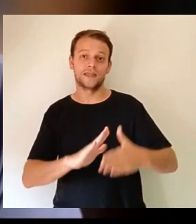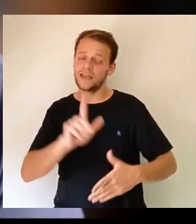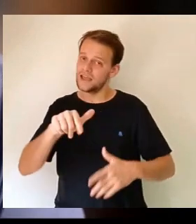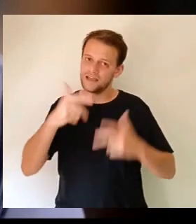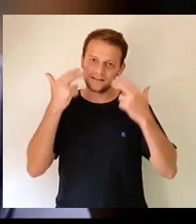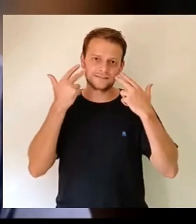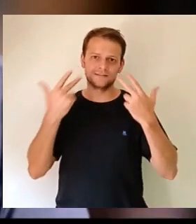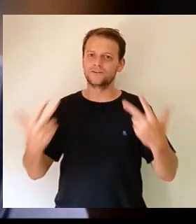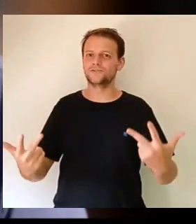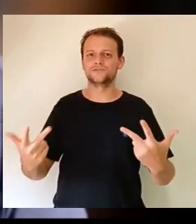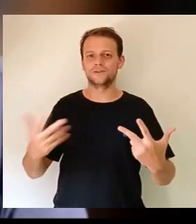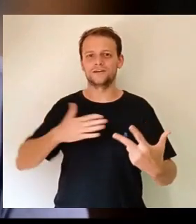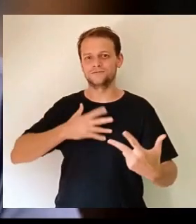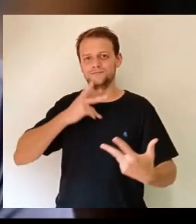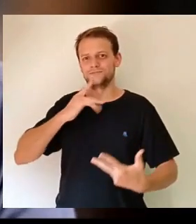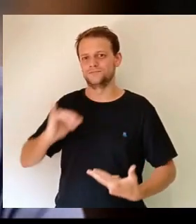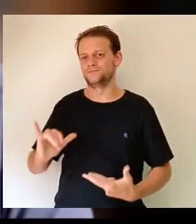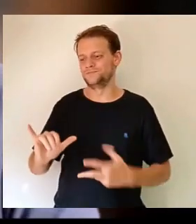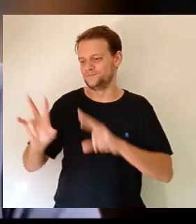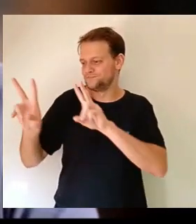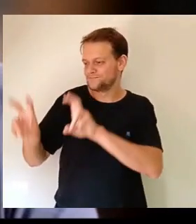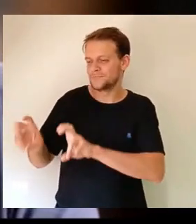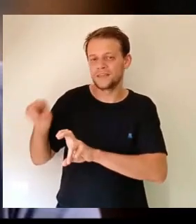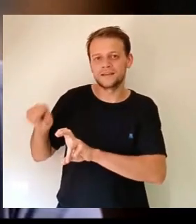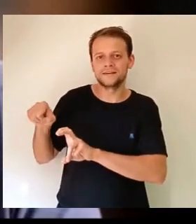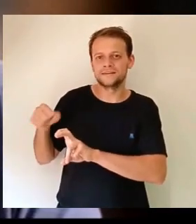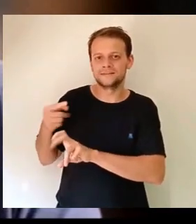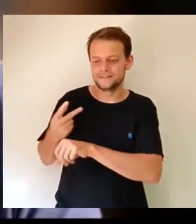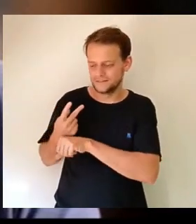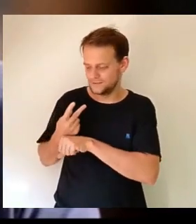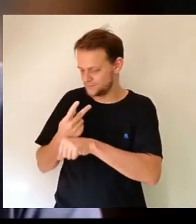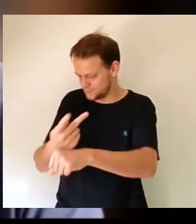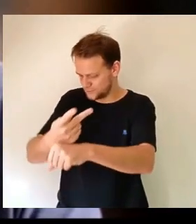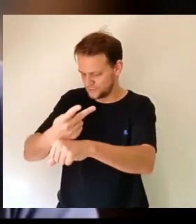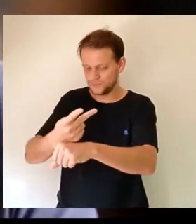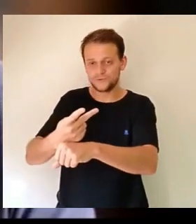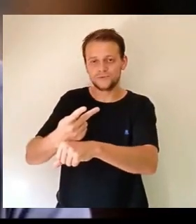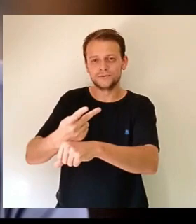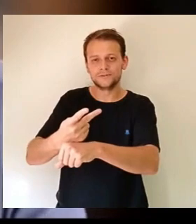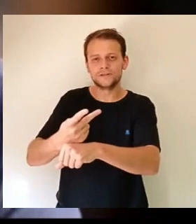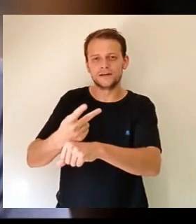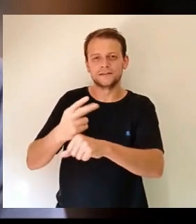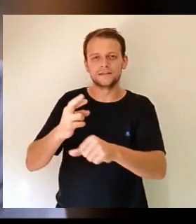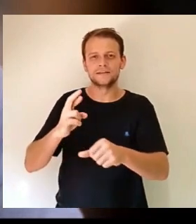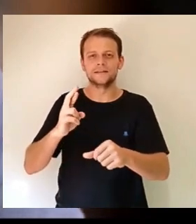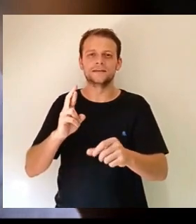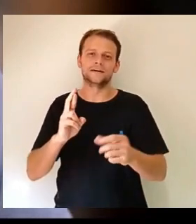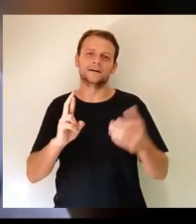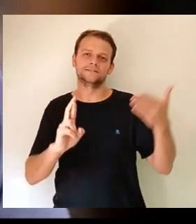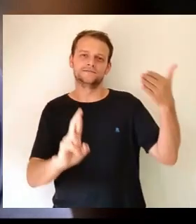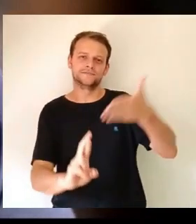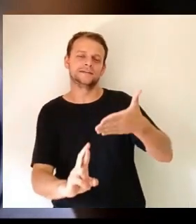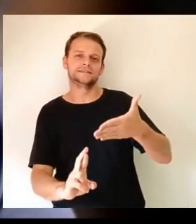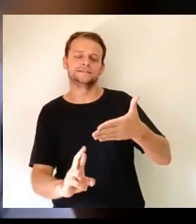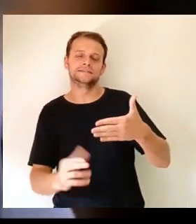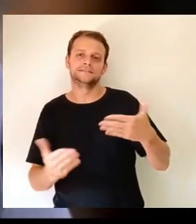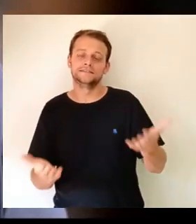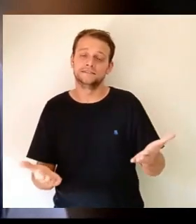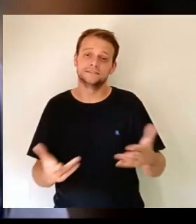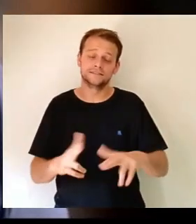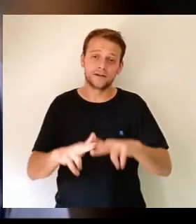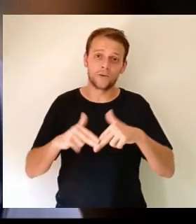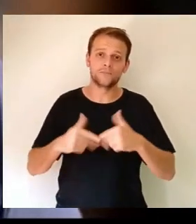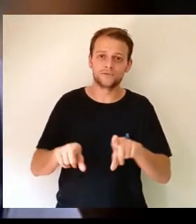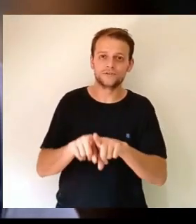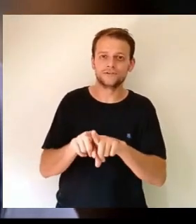vai restringir aquilo. Então, acho que era natural do assunto ele ter que buscar essas referências,